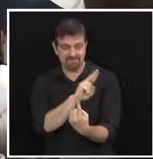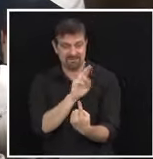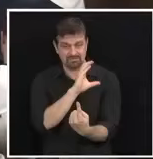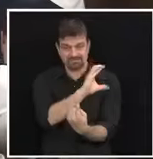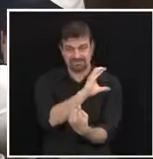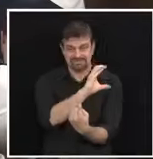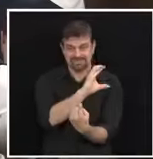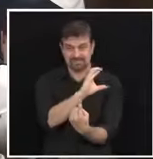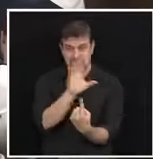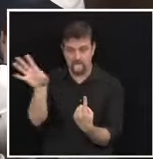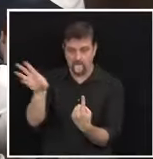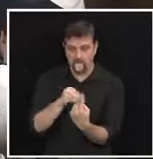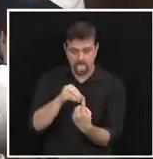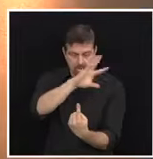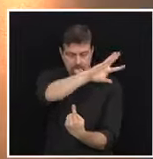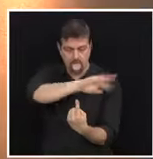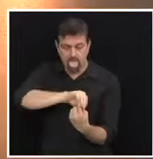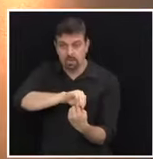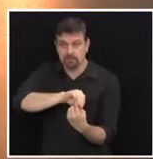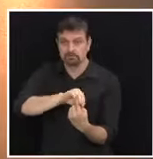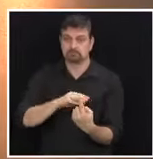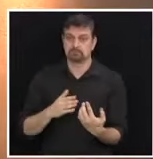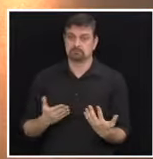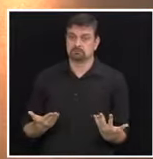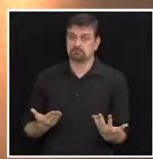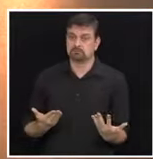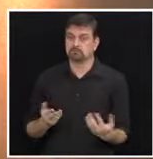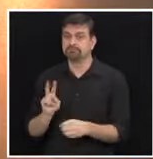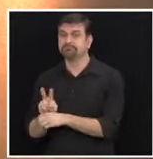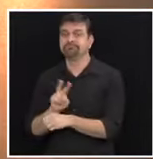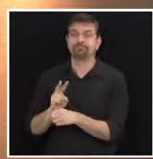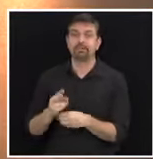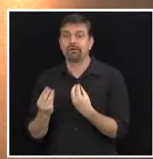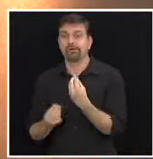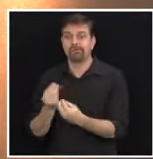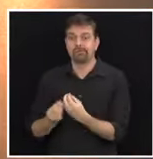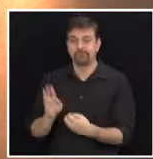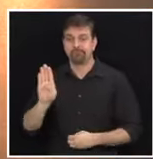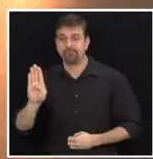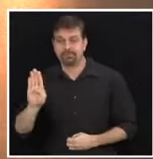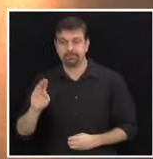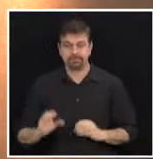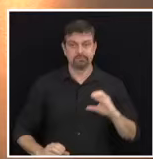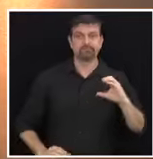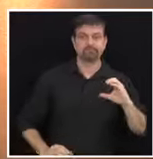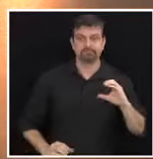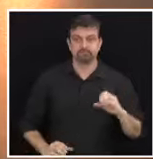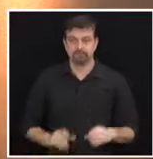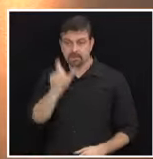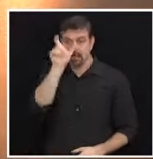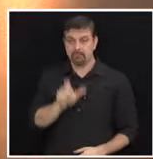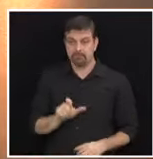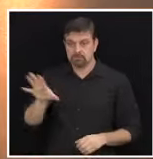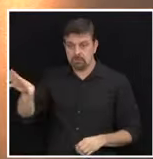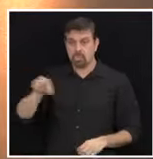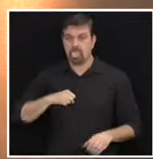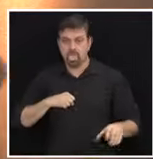teu organismo. Aí você vai tratar o qual? O vírus da B ou o vírus da C? Tem que ter uma